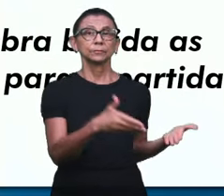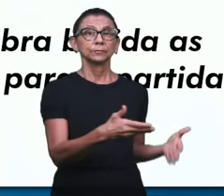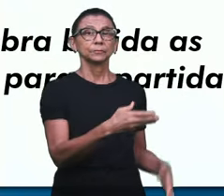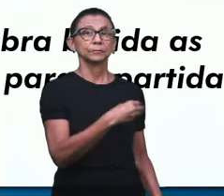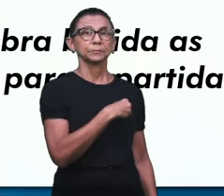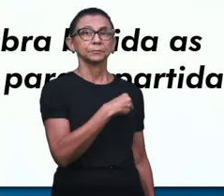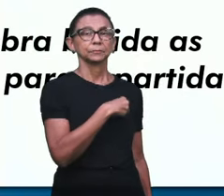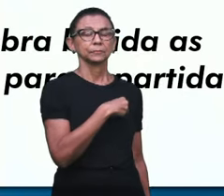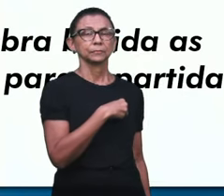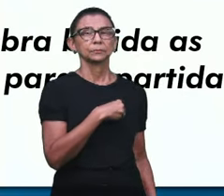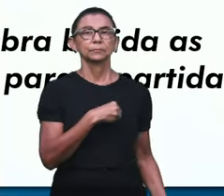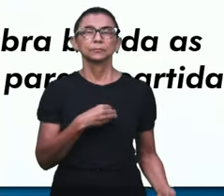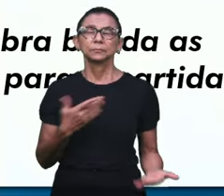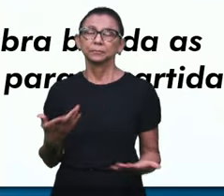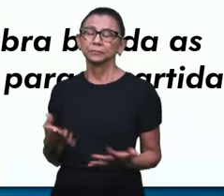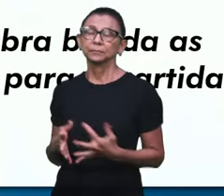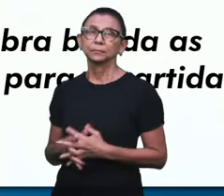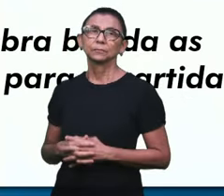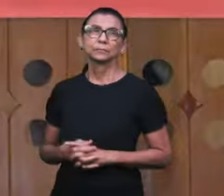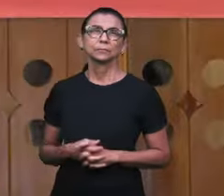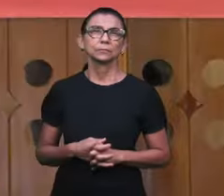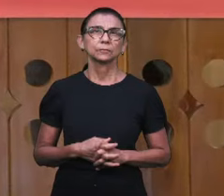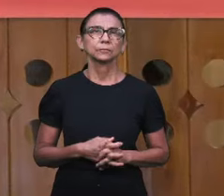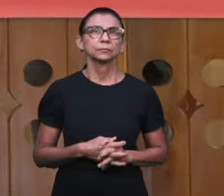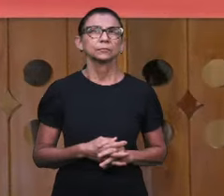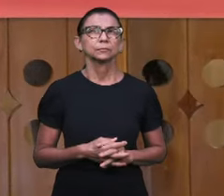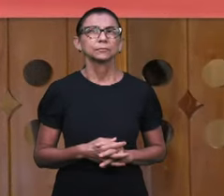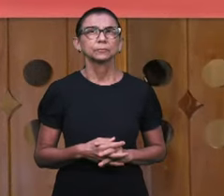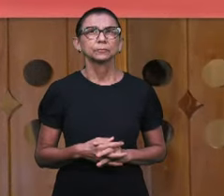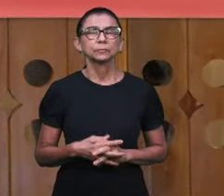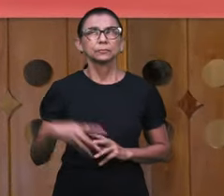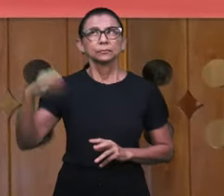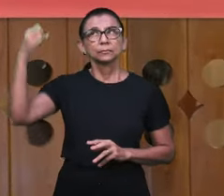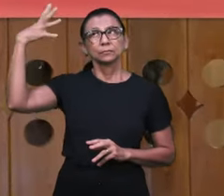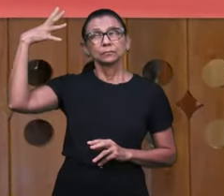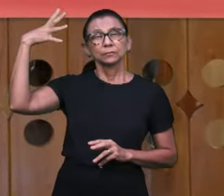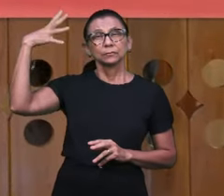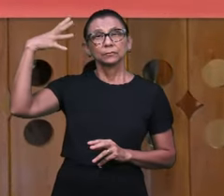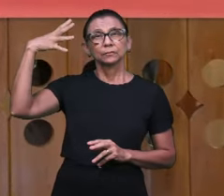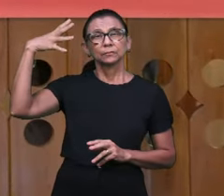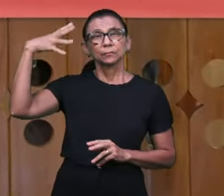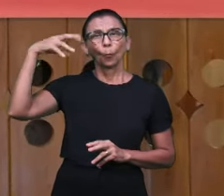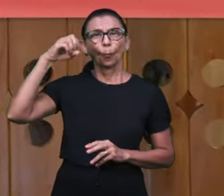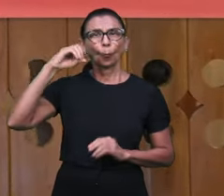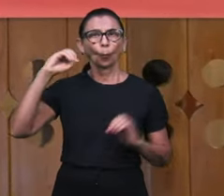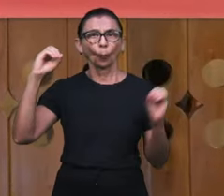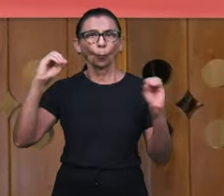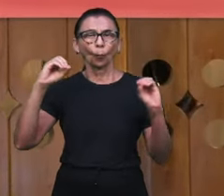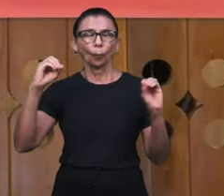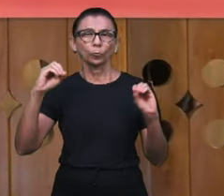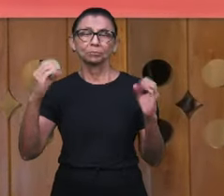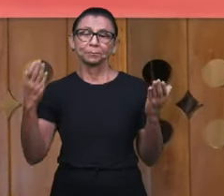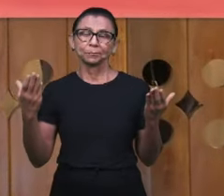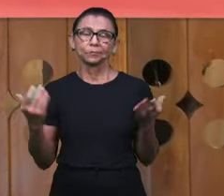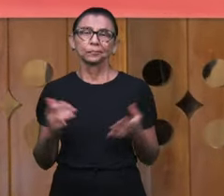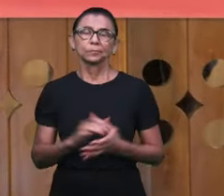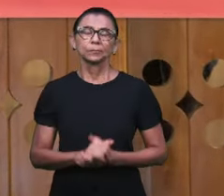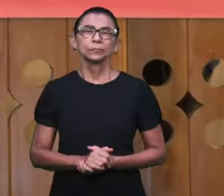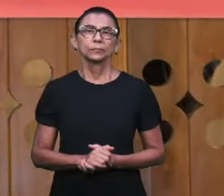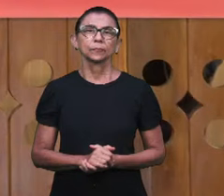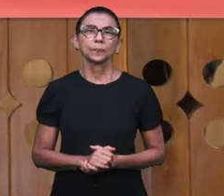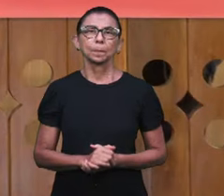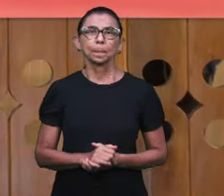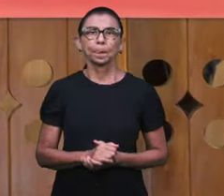Você não tem luz, está em trevas. Não tem revelação, é letra. Mata, você está morto. Está na escuridão